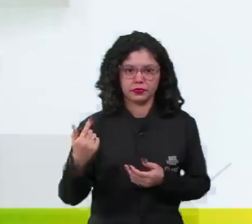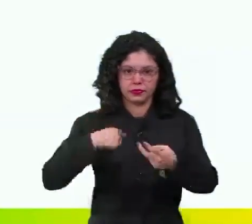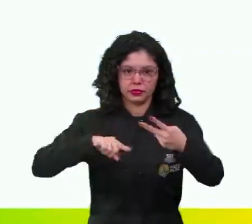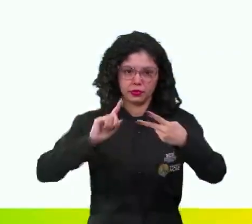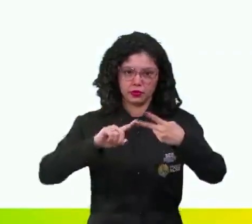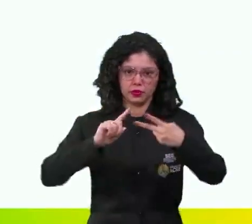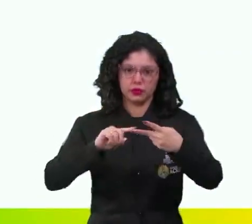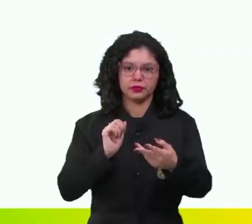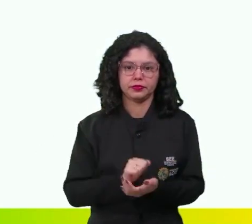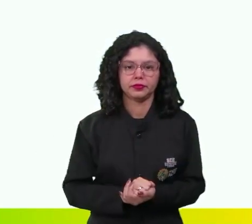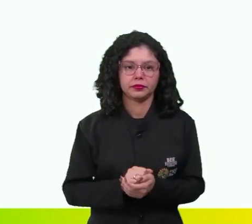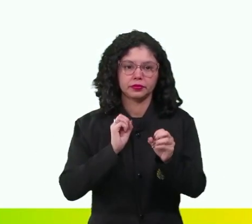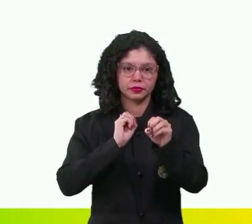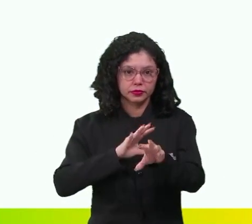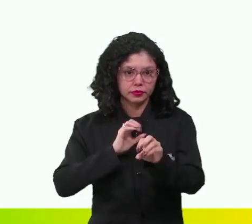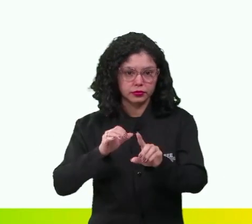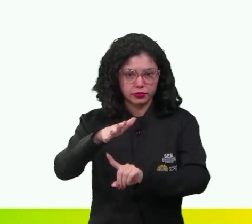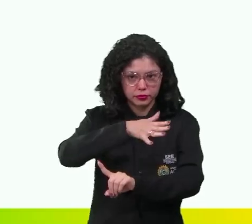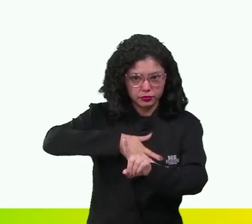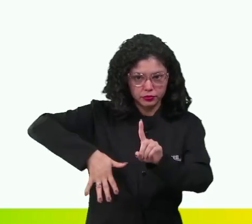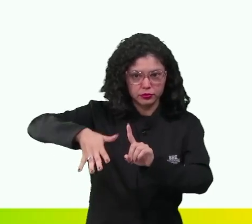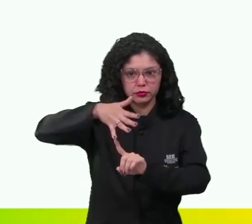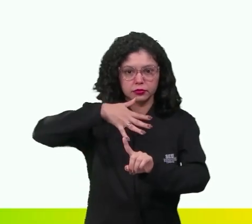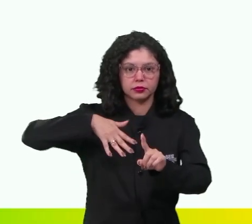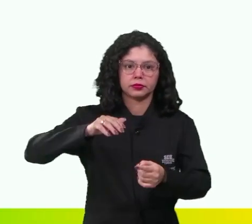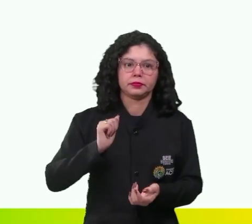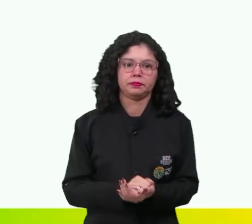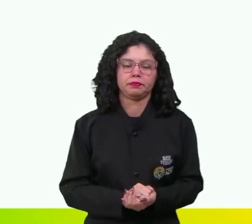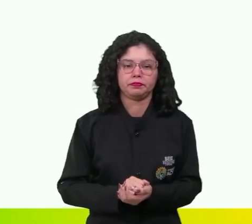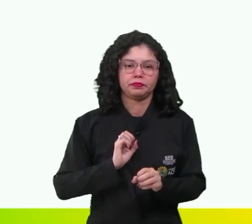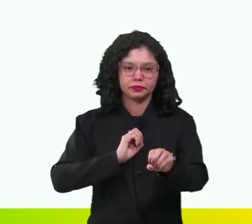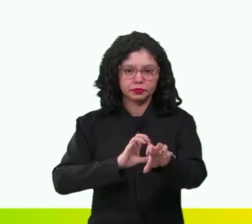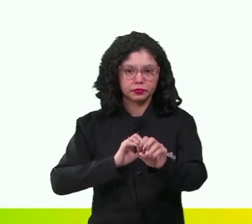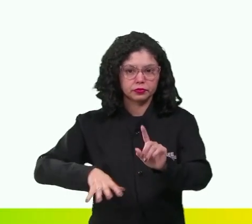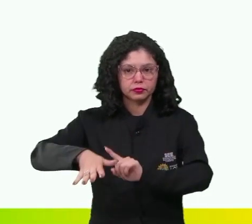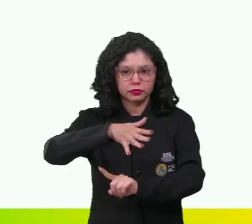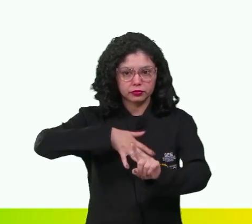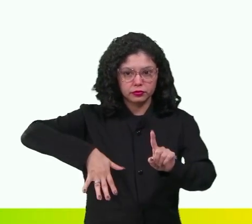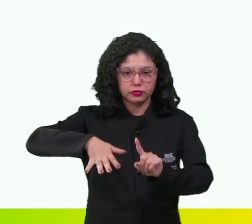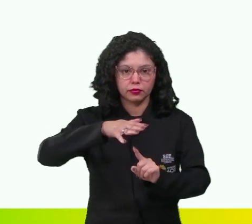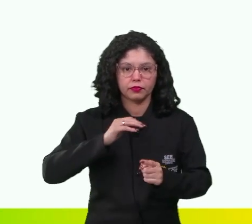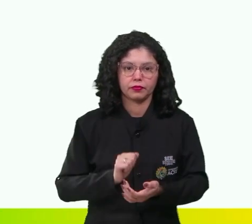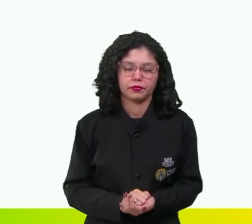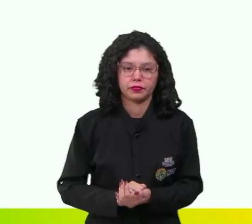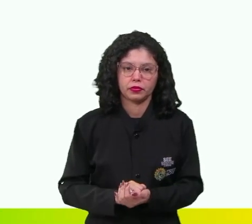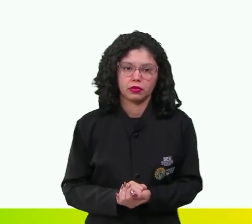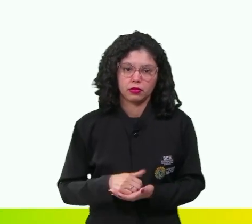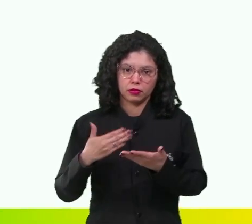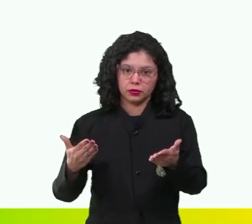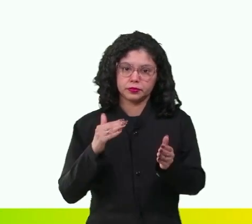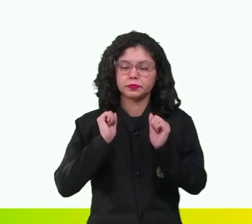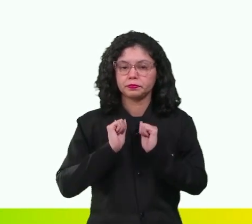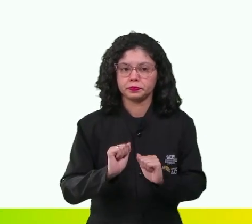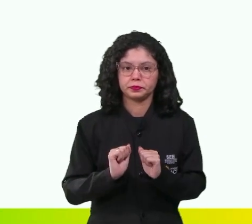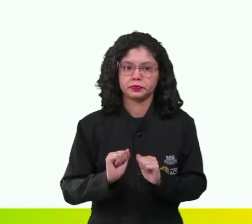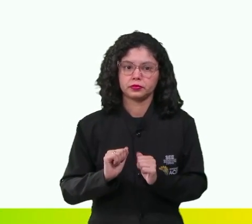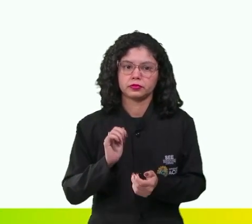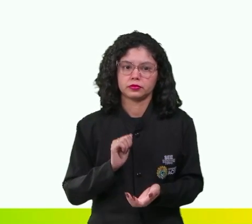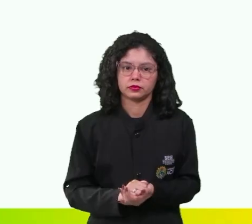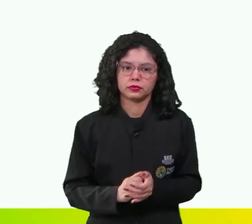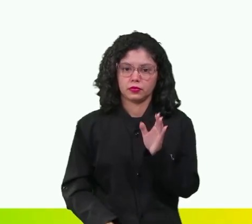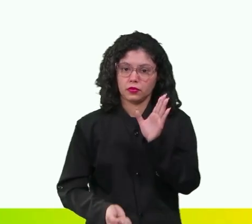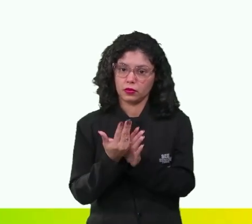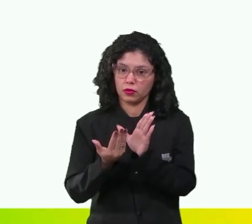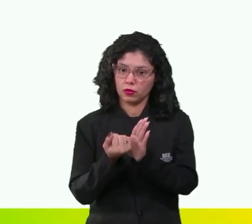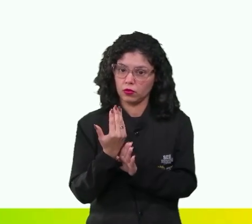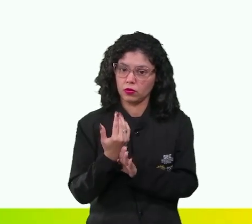coisa é a educação ambiental. A educação ambiental pode contribuir e deve